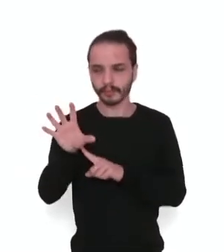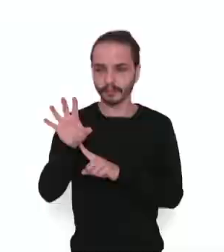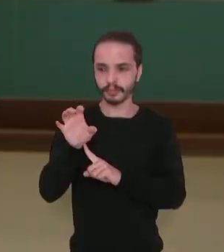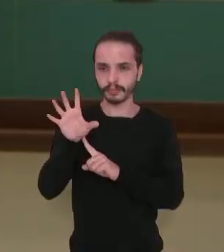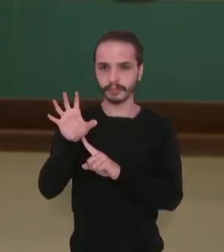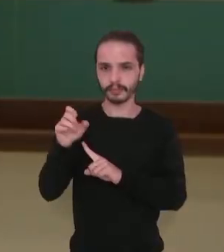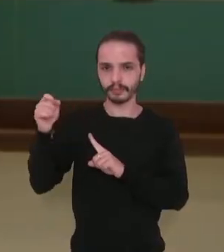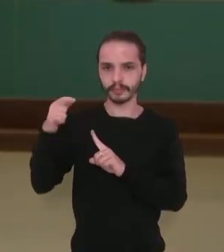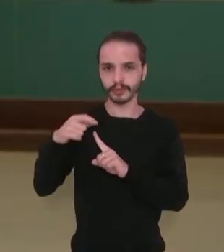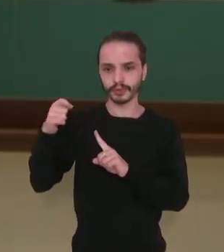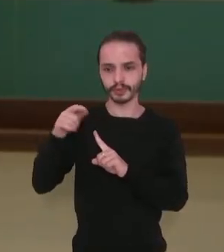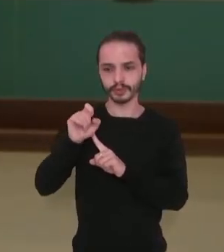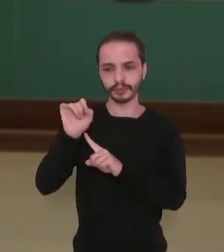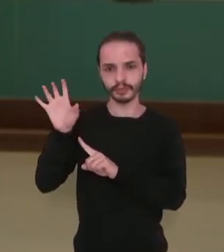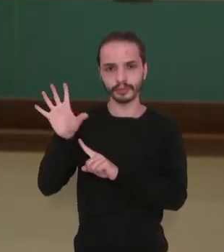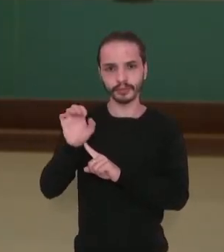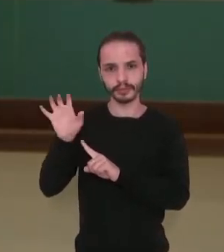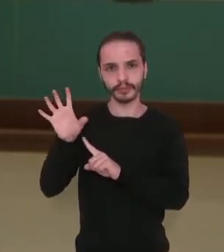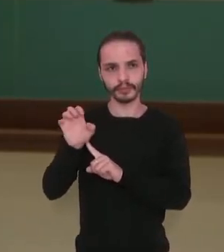fotossintetizantes. Então, olha quantas